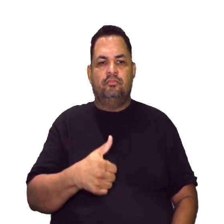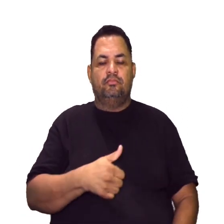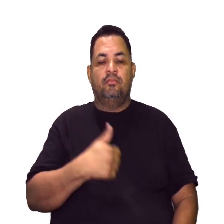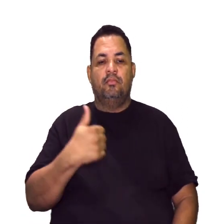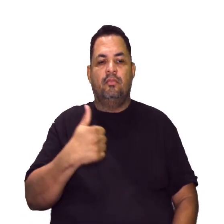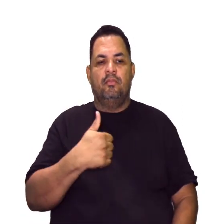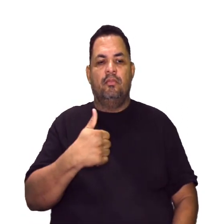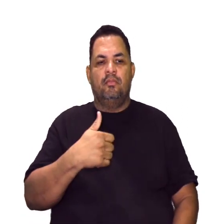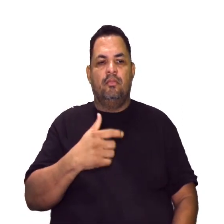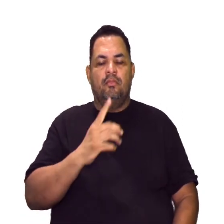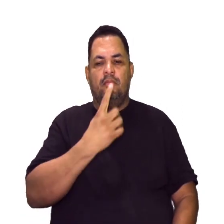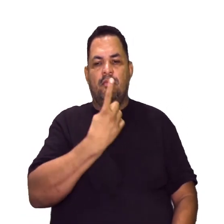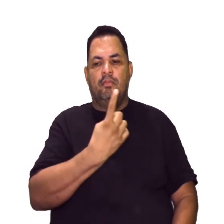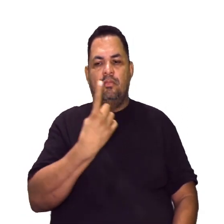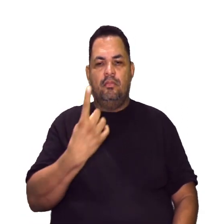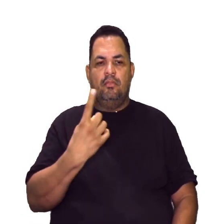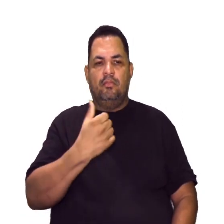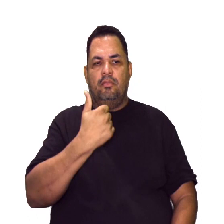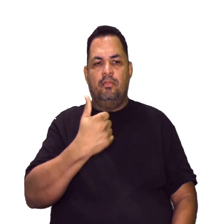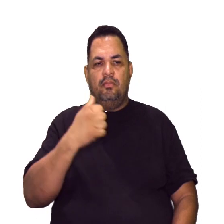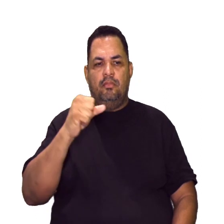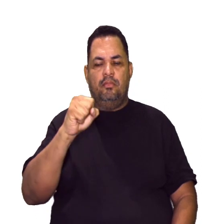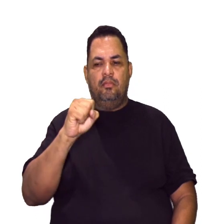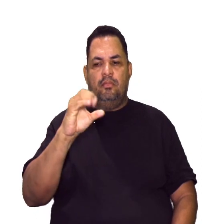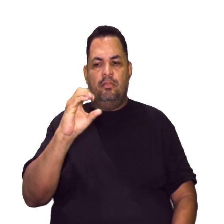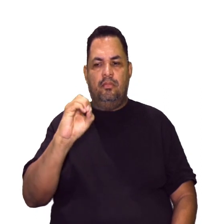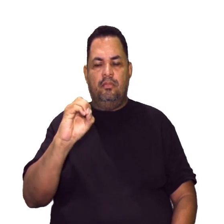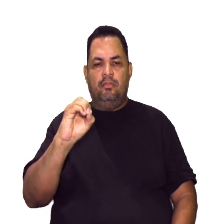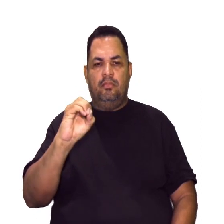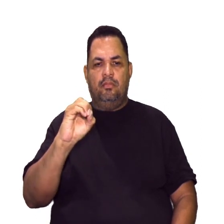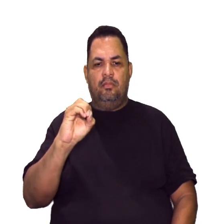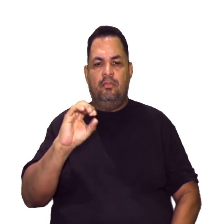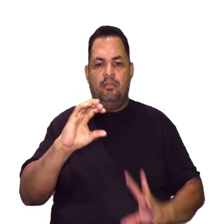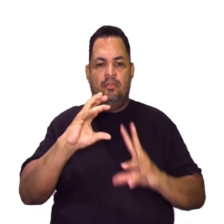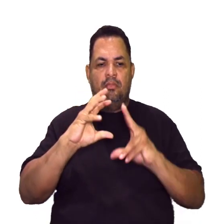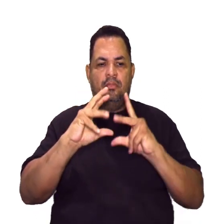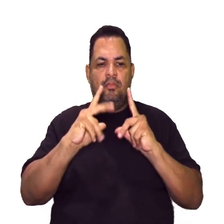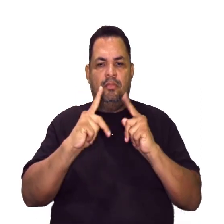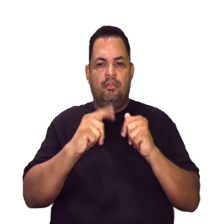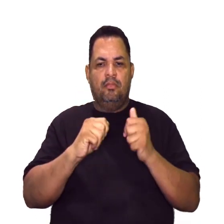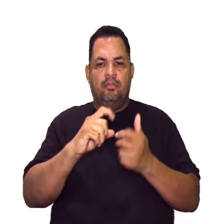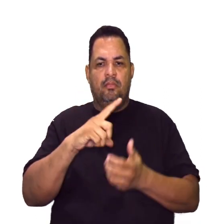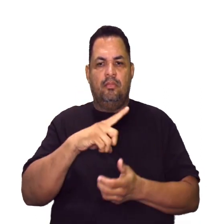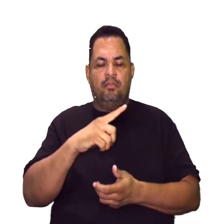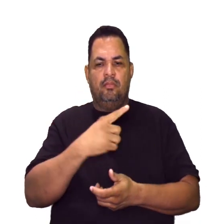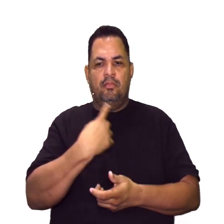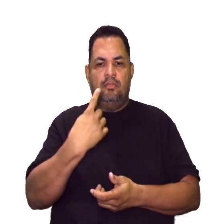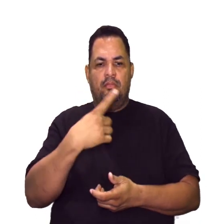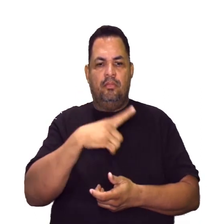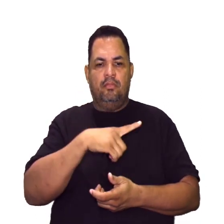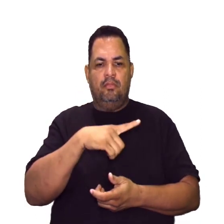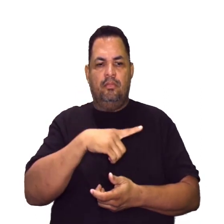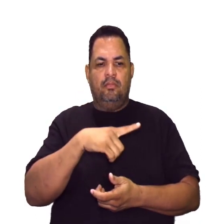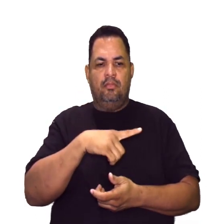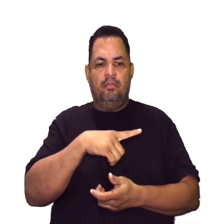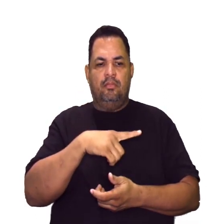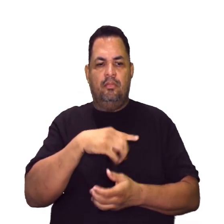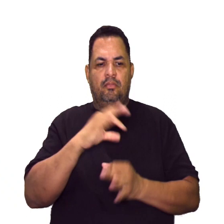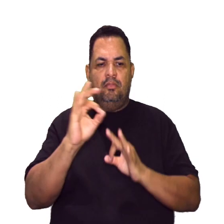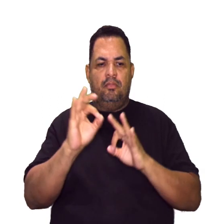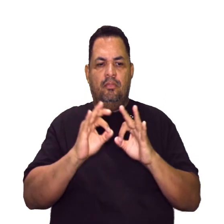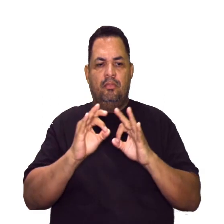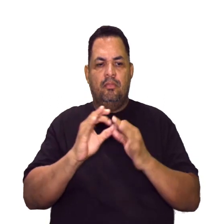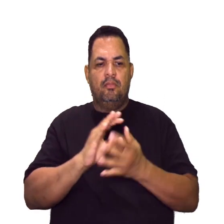ângulos, então cada um 180. No geral, nós temos que